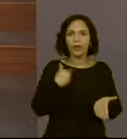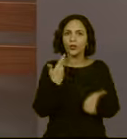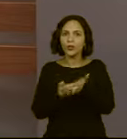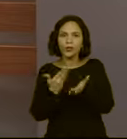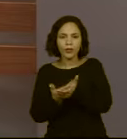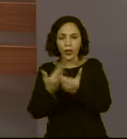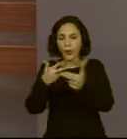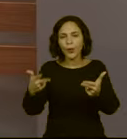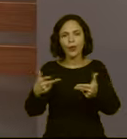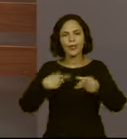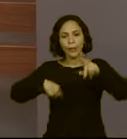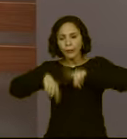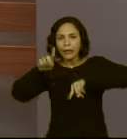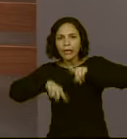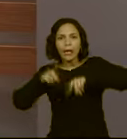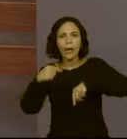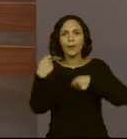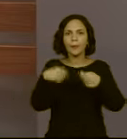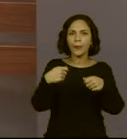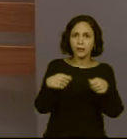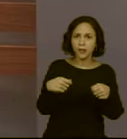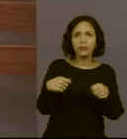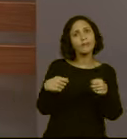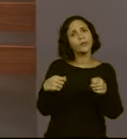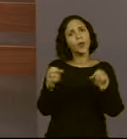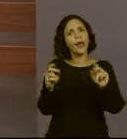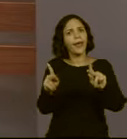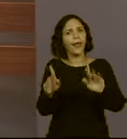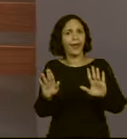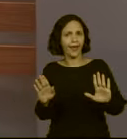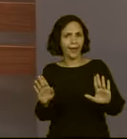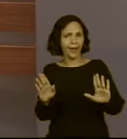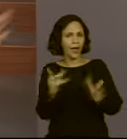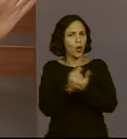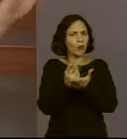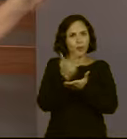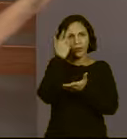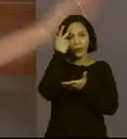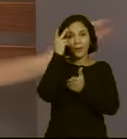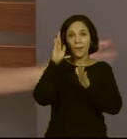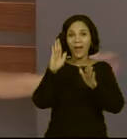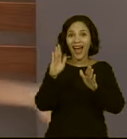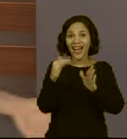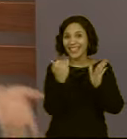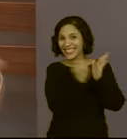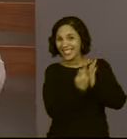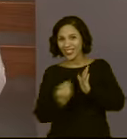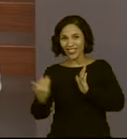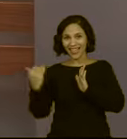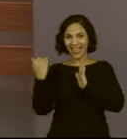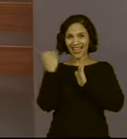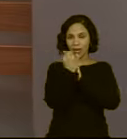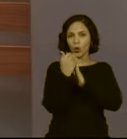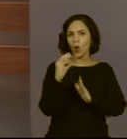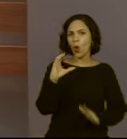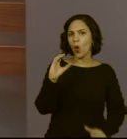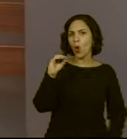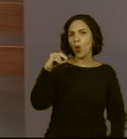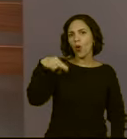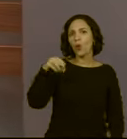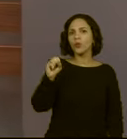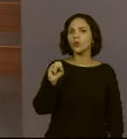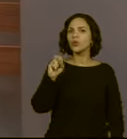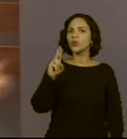estudar Você consome material escolar tudo O que é natural mas o consumismo é que a gente tem que estar